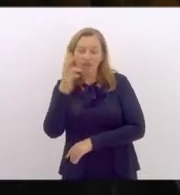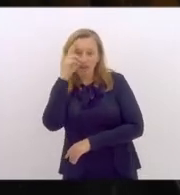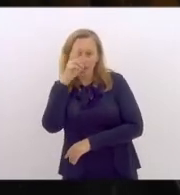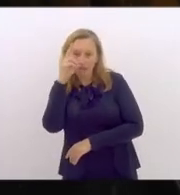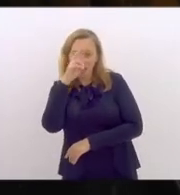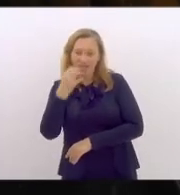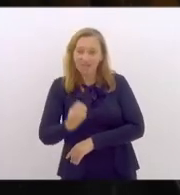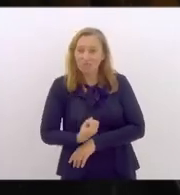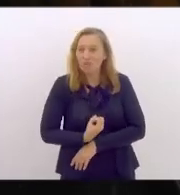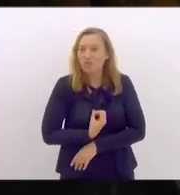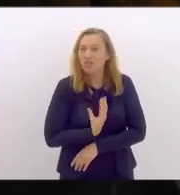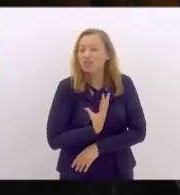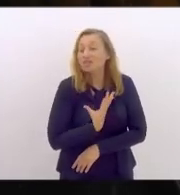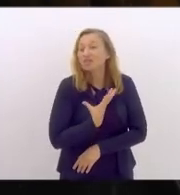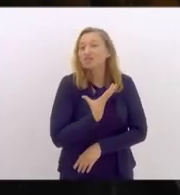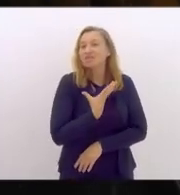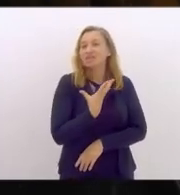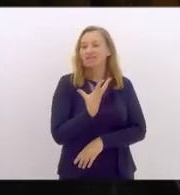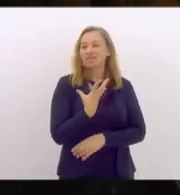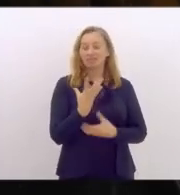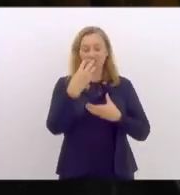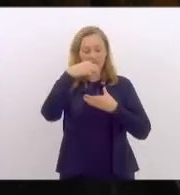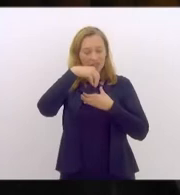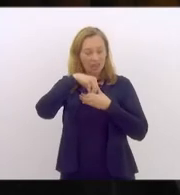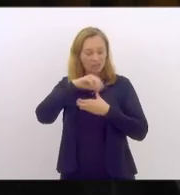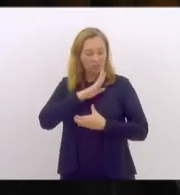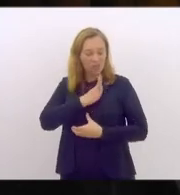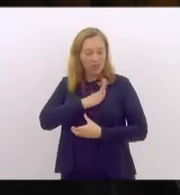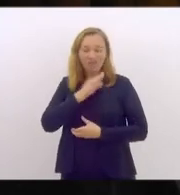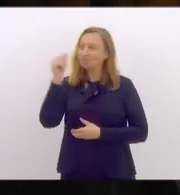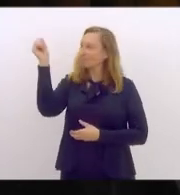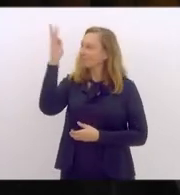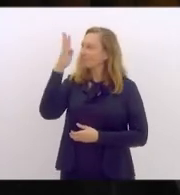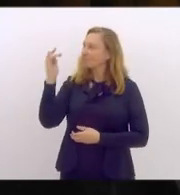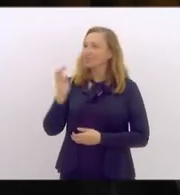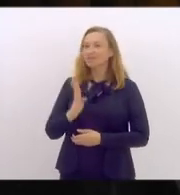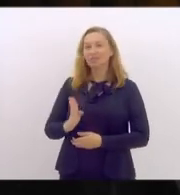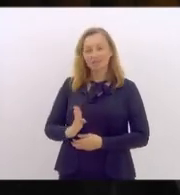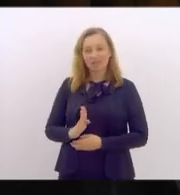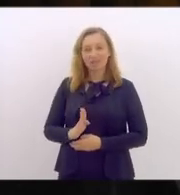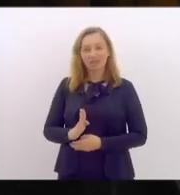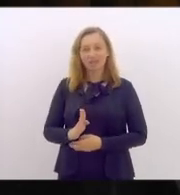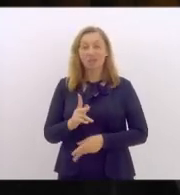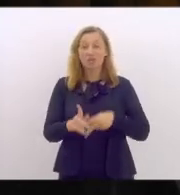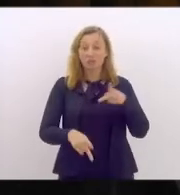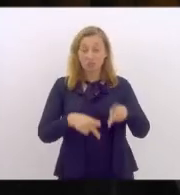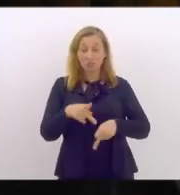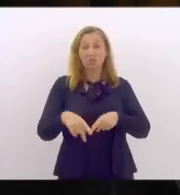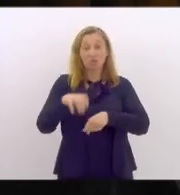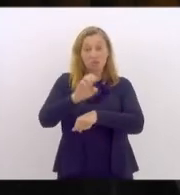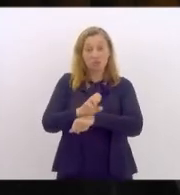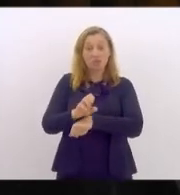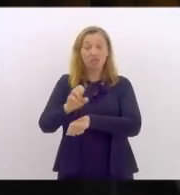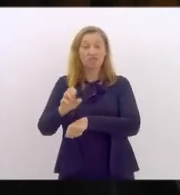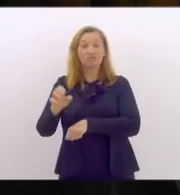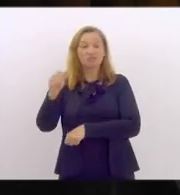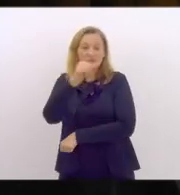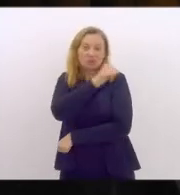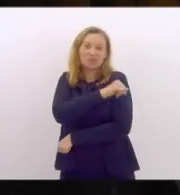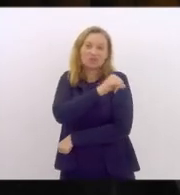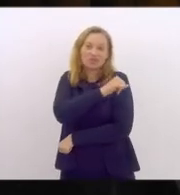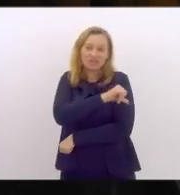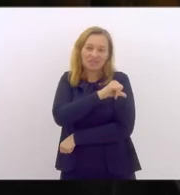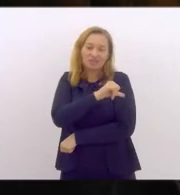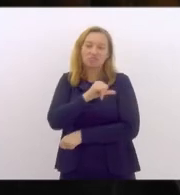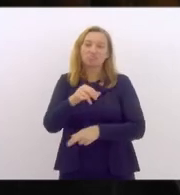poesia para que fique no coração dos brasileiros e do povo do Estado do Rio de Janeiro para